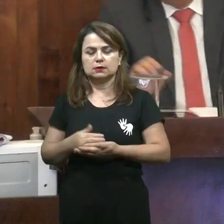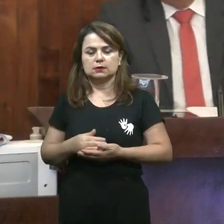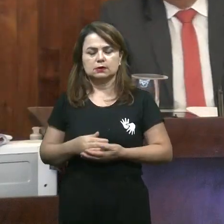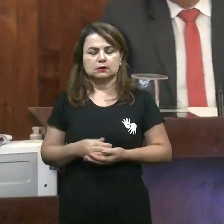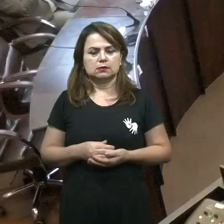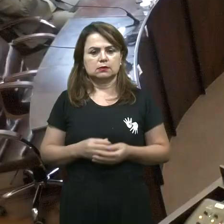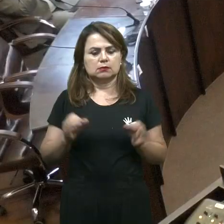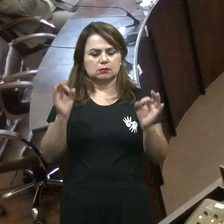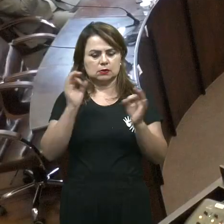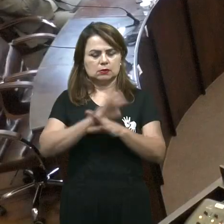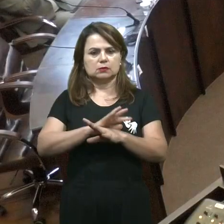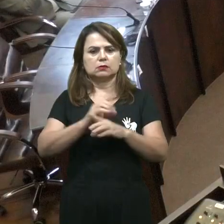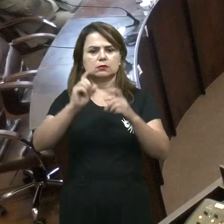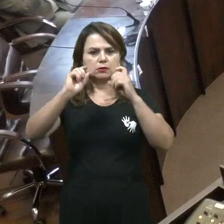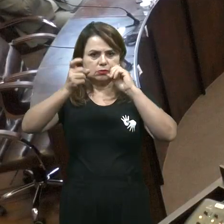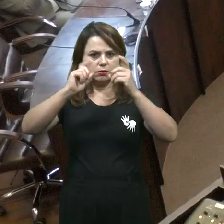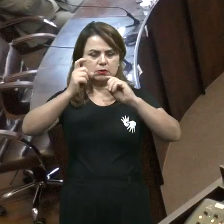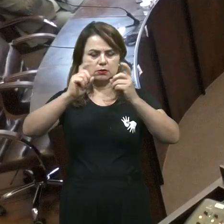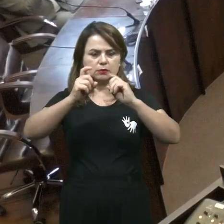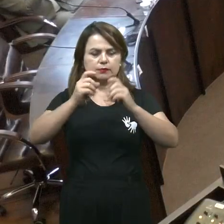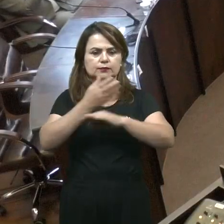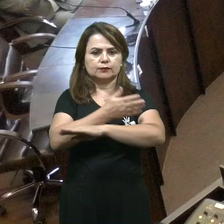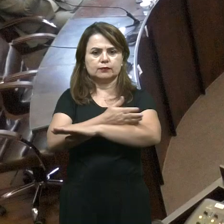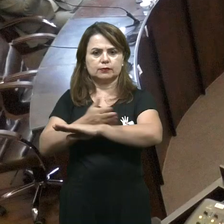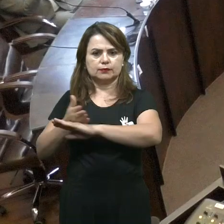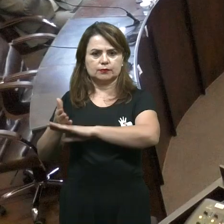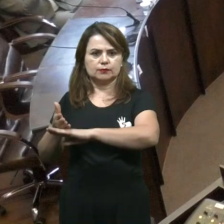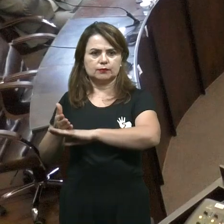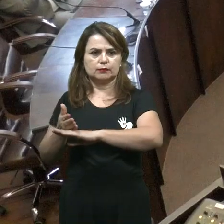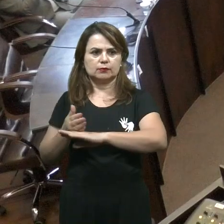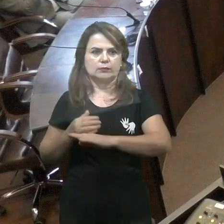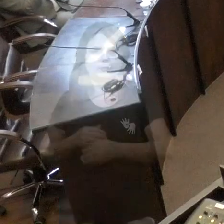declaro encerrada a presente sessão ordinária.